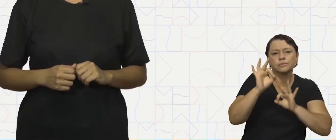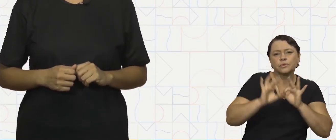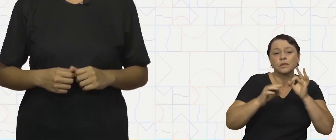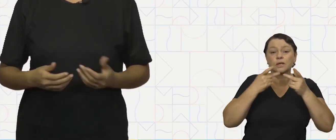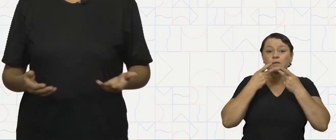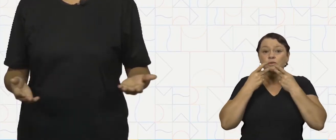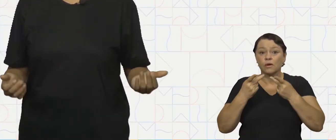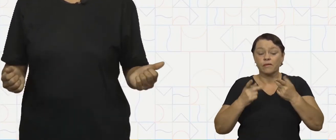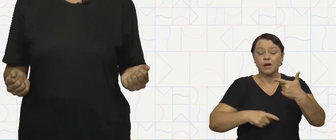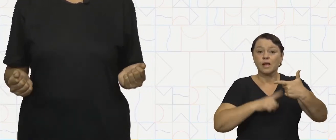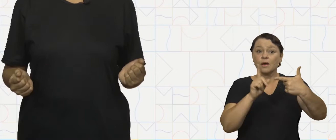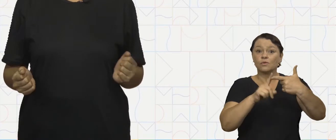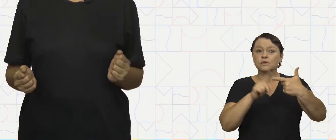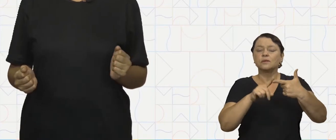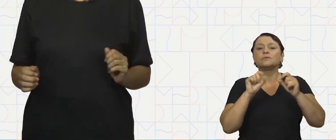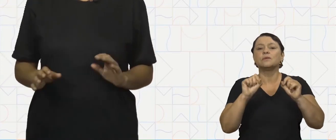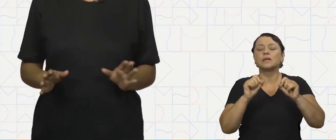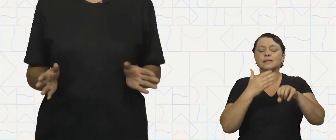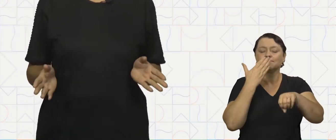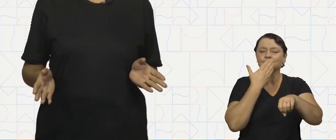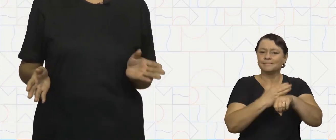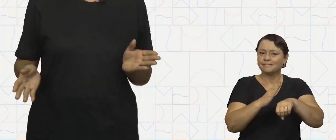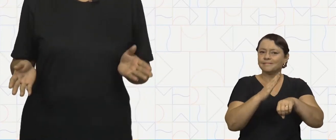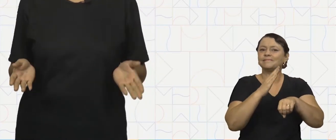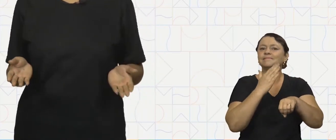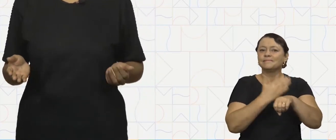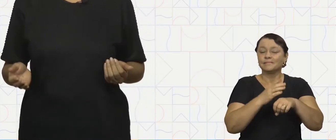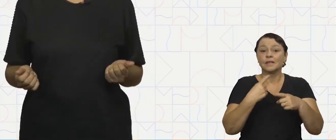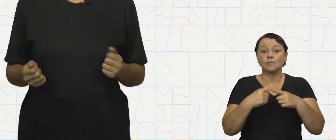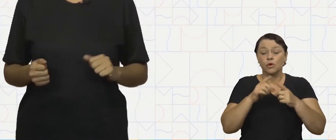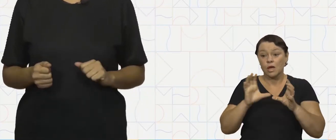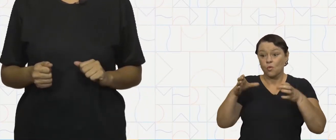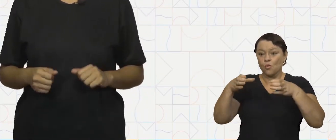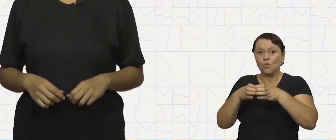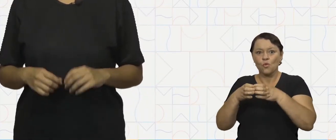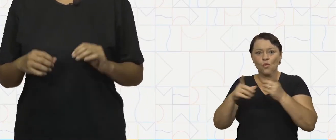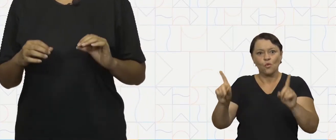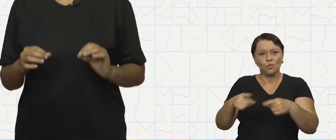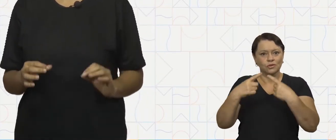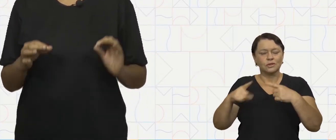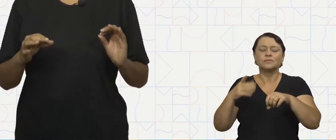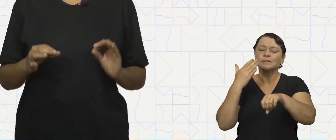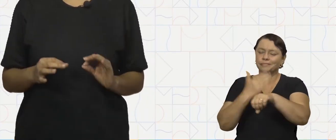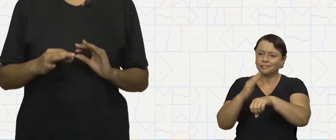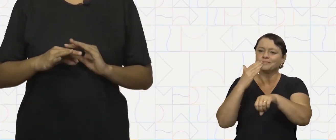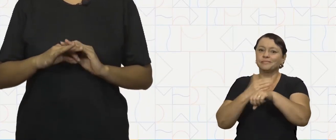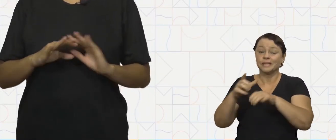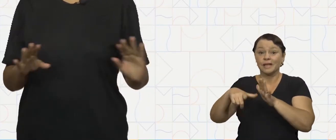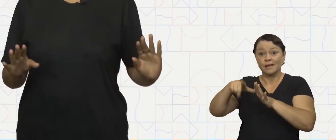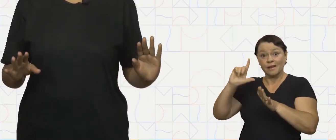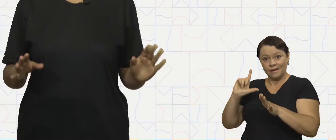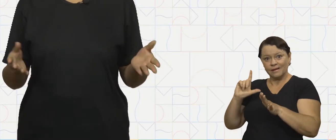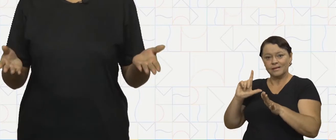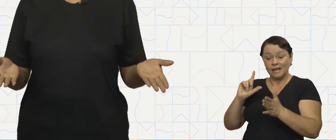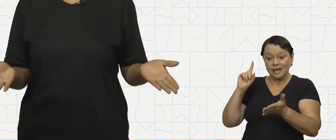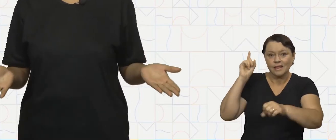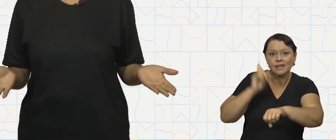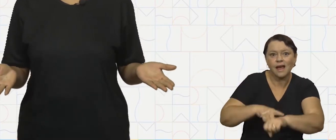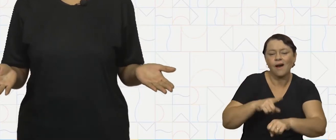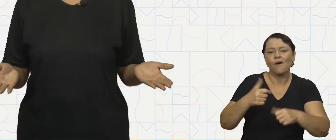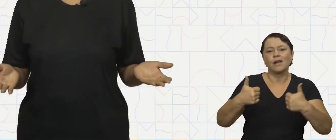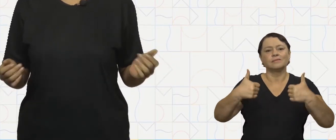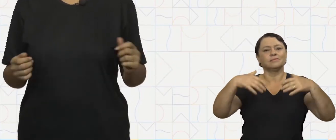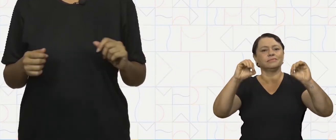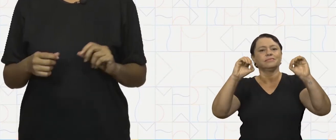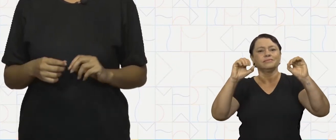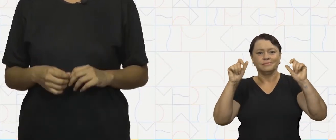segundo passo é ensaiar. Toda banda antes de fazer um show ensaia. E o nosso relato vai ser nota 10. Quase um show,